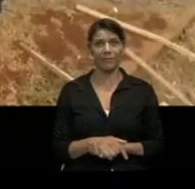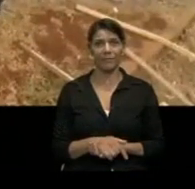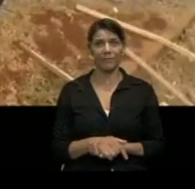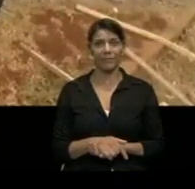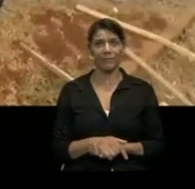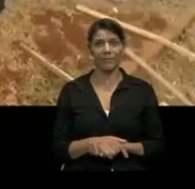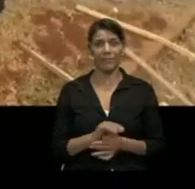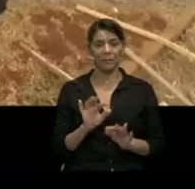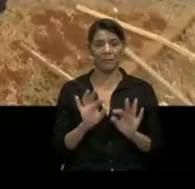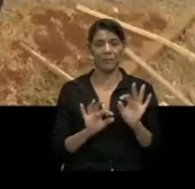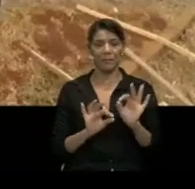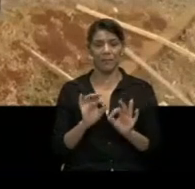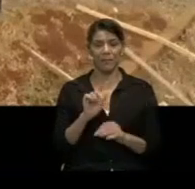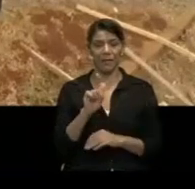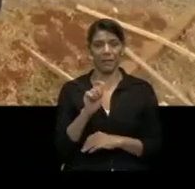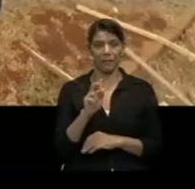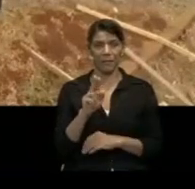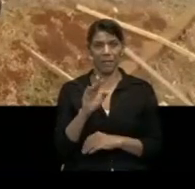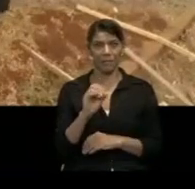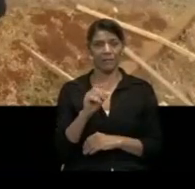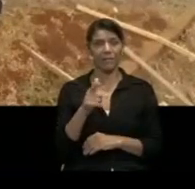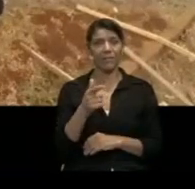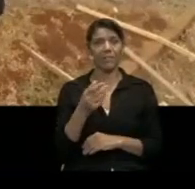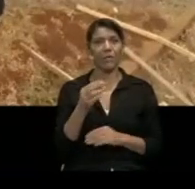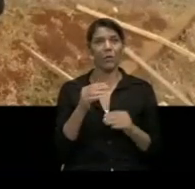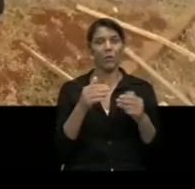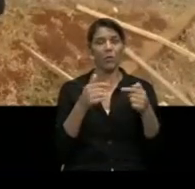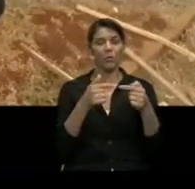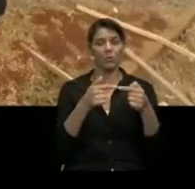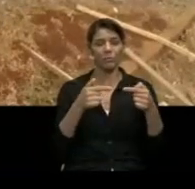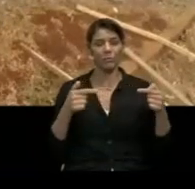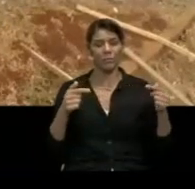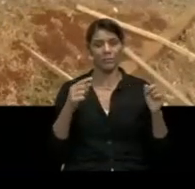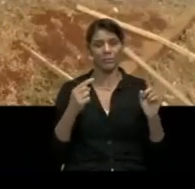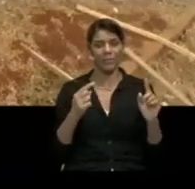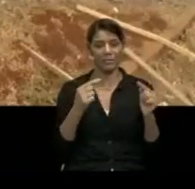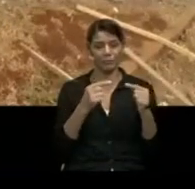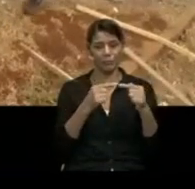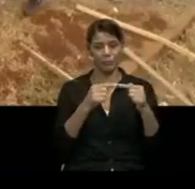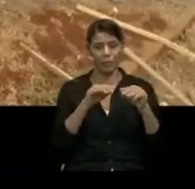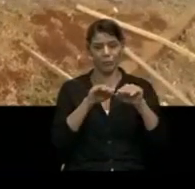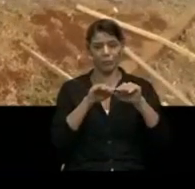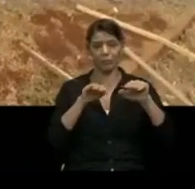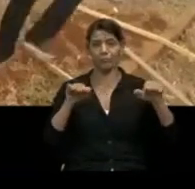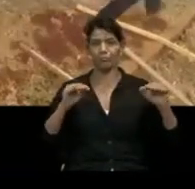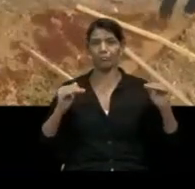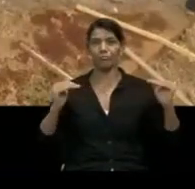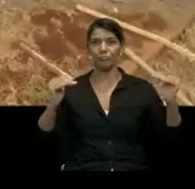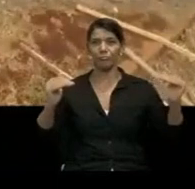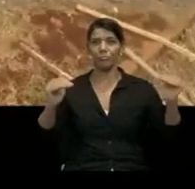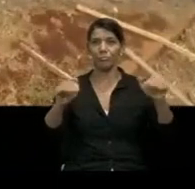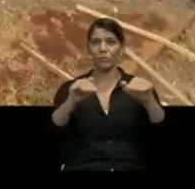Ajusta o gabarito. E assim a gente colocou tudo no nível de novo, novamente.